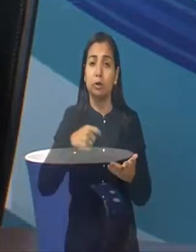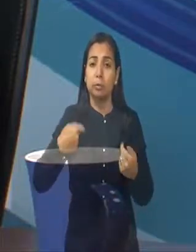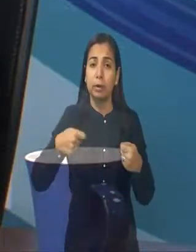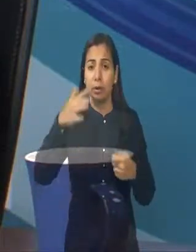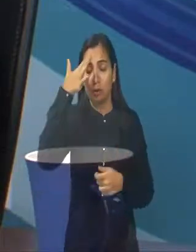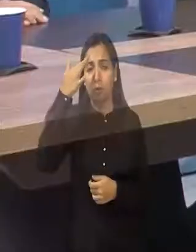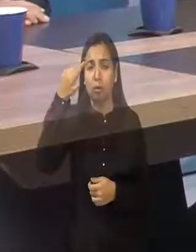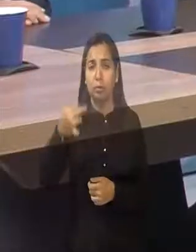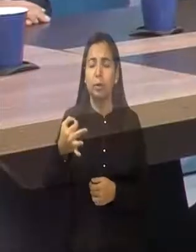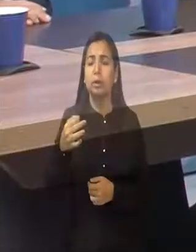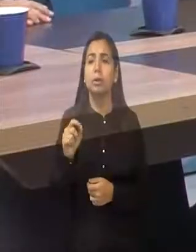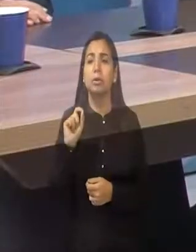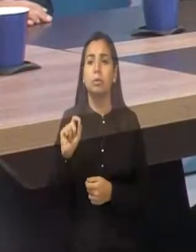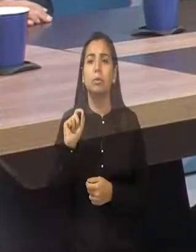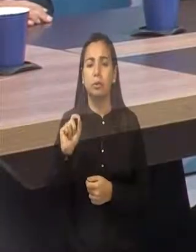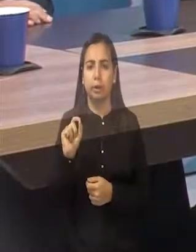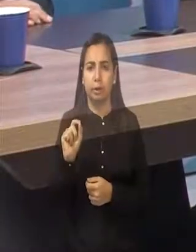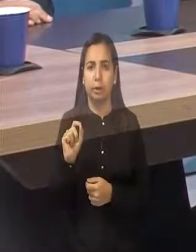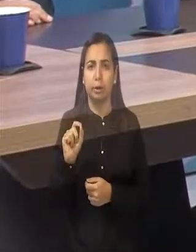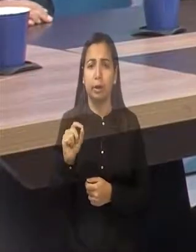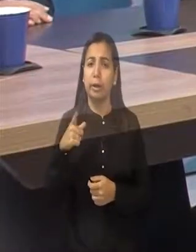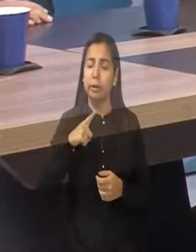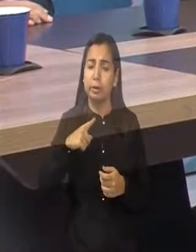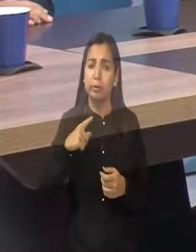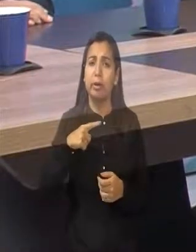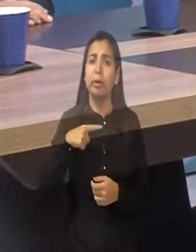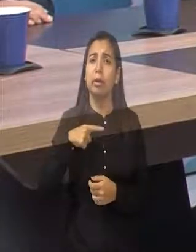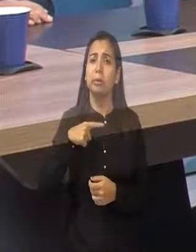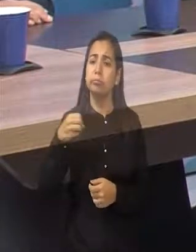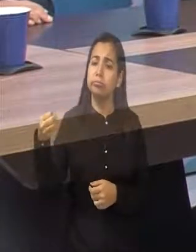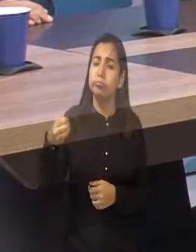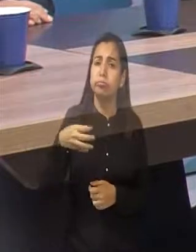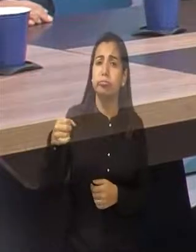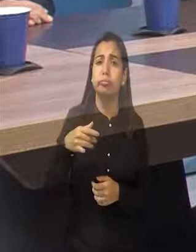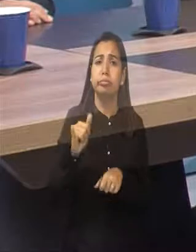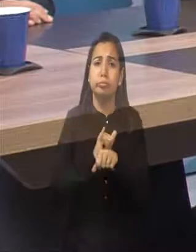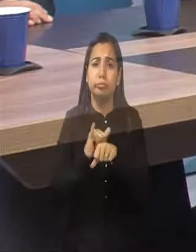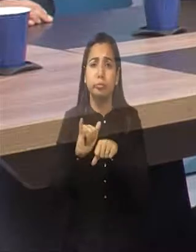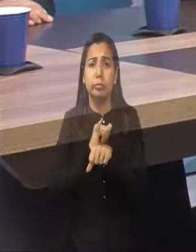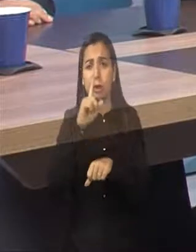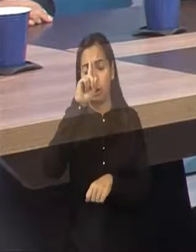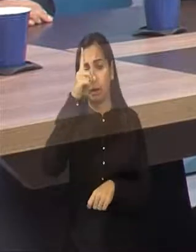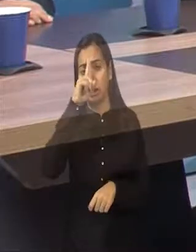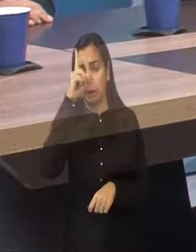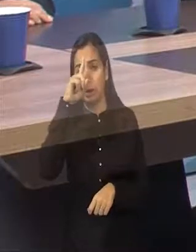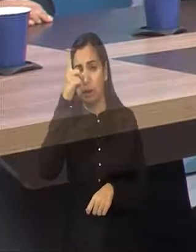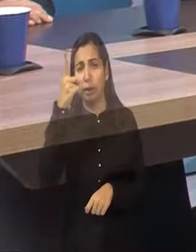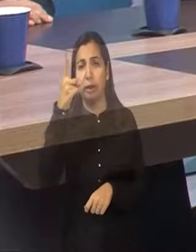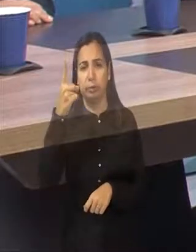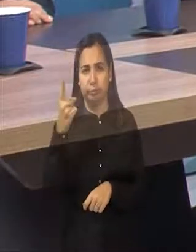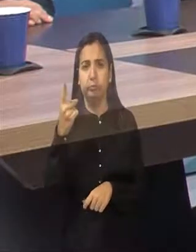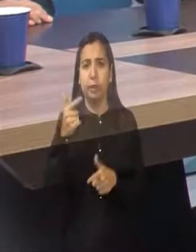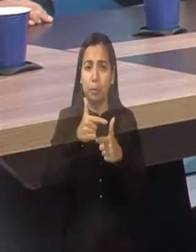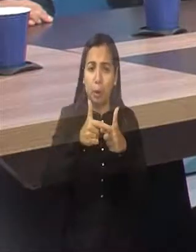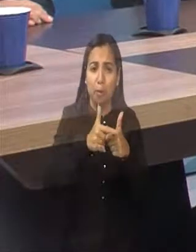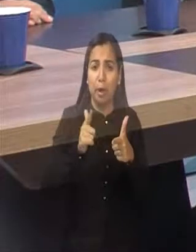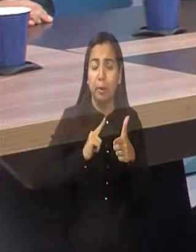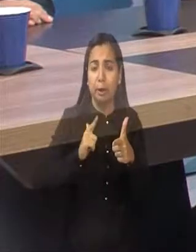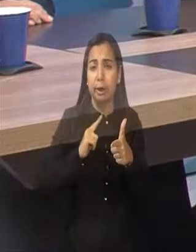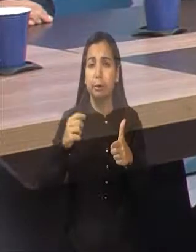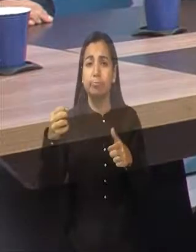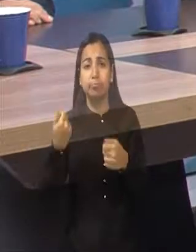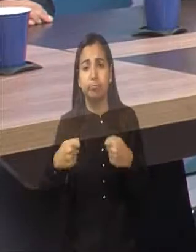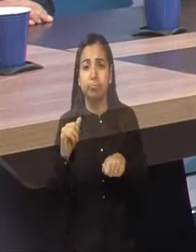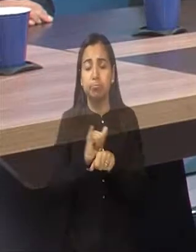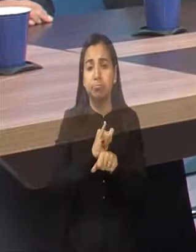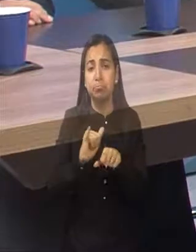marcha triunfal cria soluções para os problemas e cada solução cria novos problemas. E aí tem a outra vertente